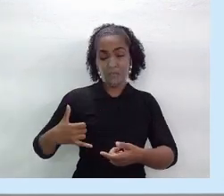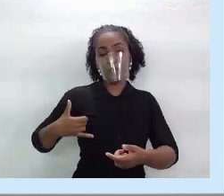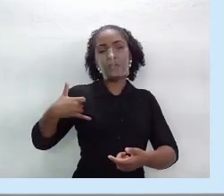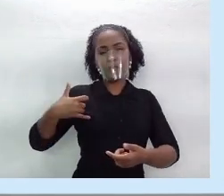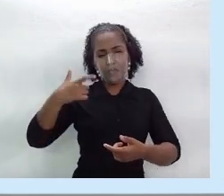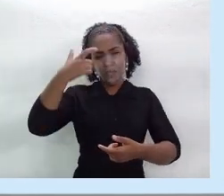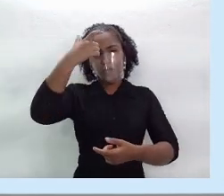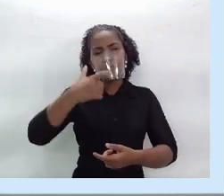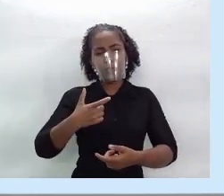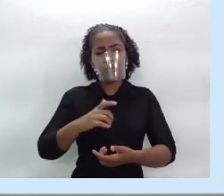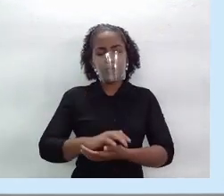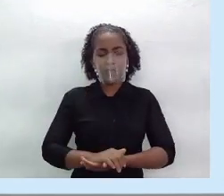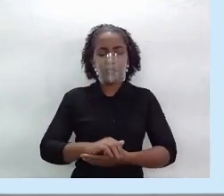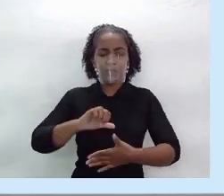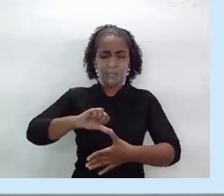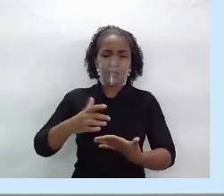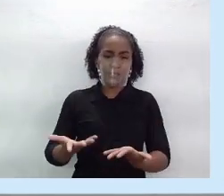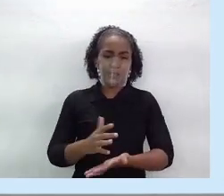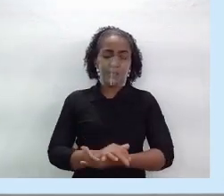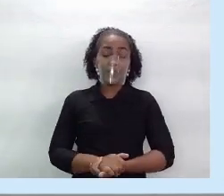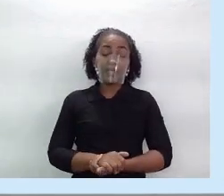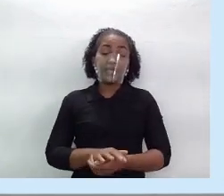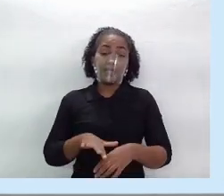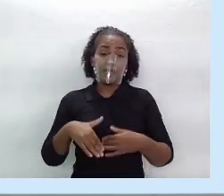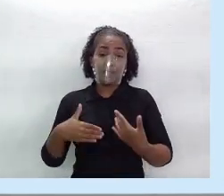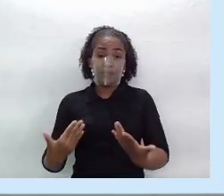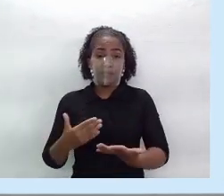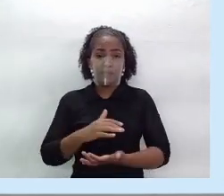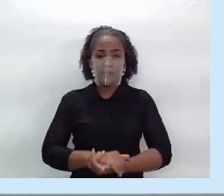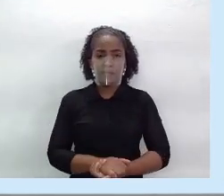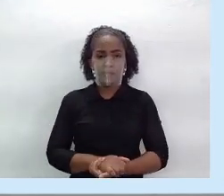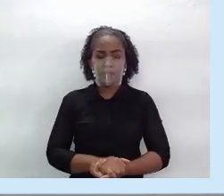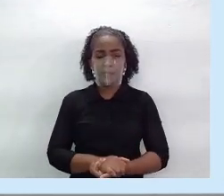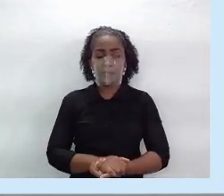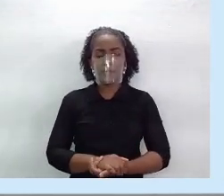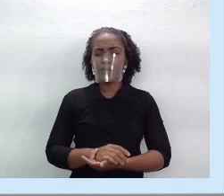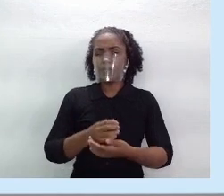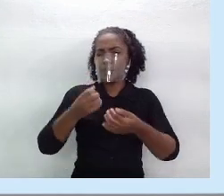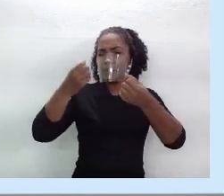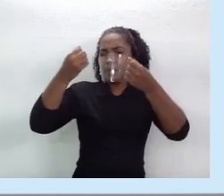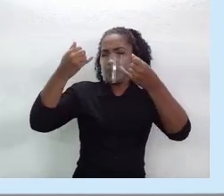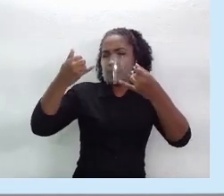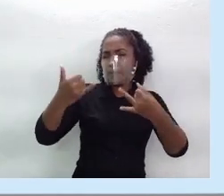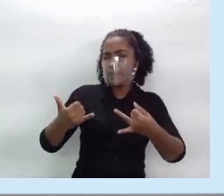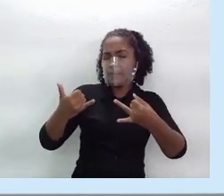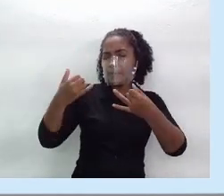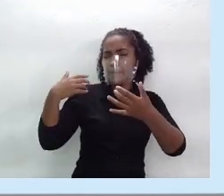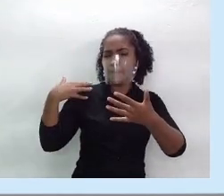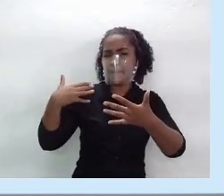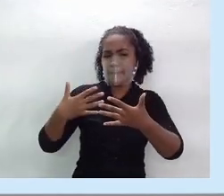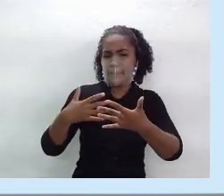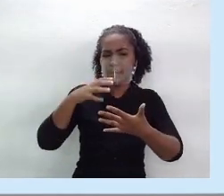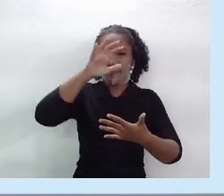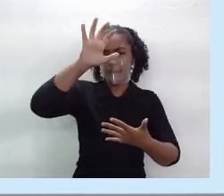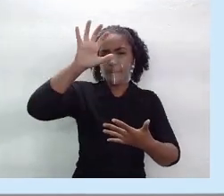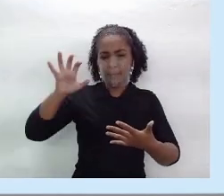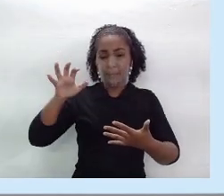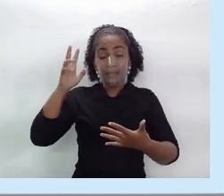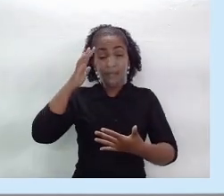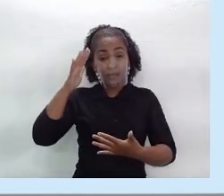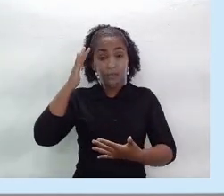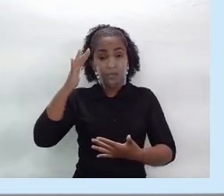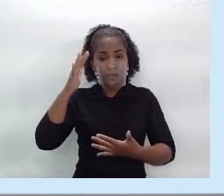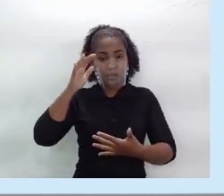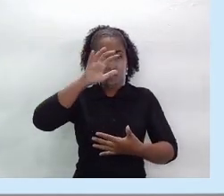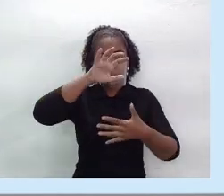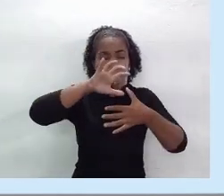orgulho, sou da América do Sul. Então, quando se fala desses continentes e da deriva